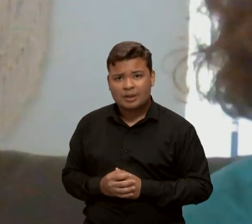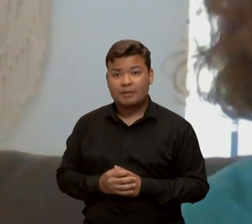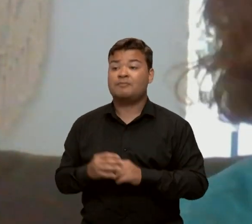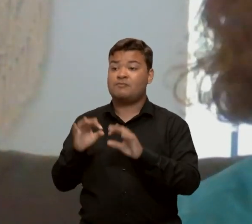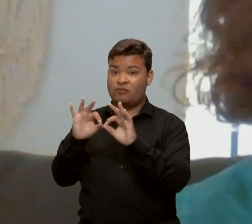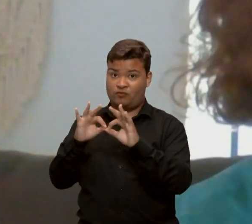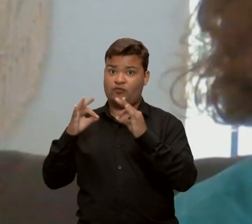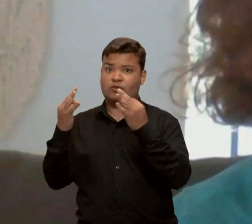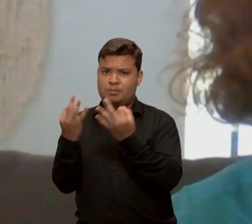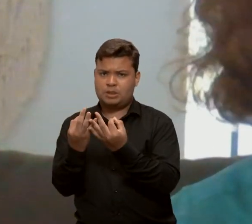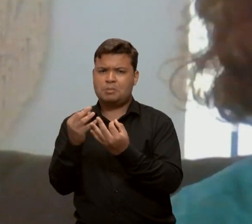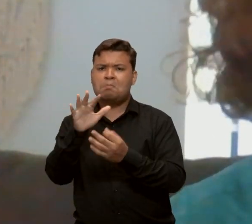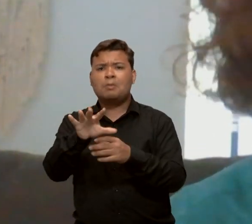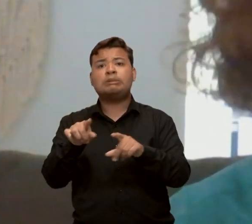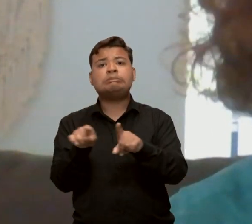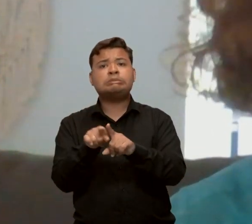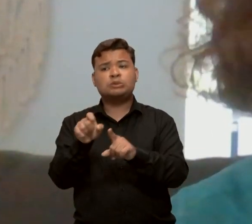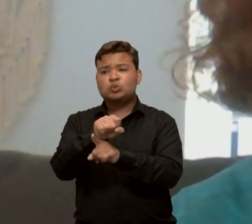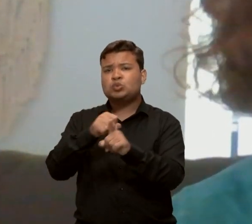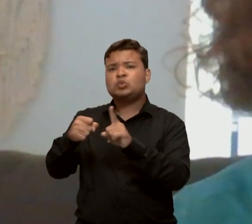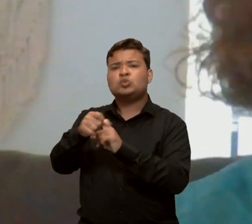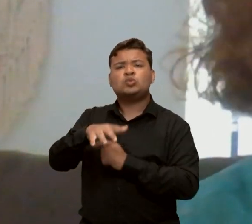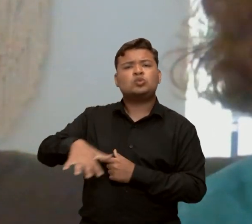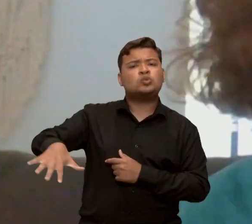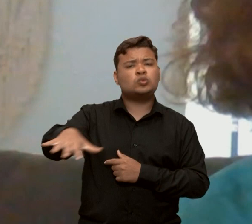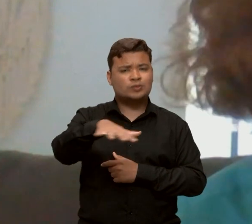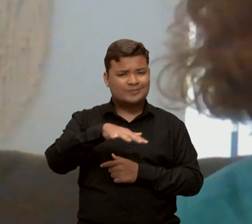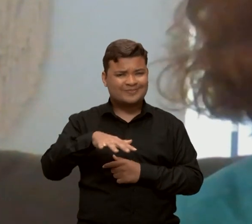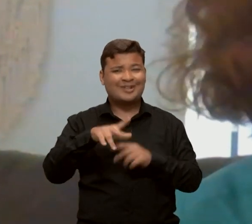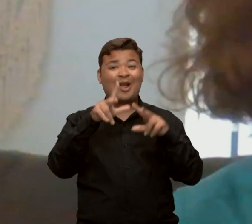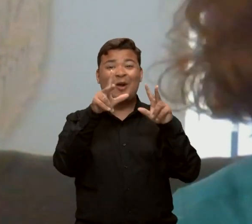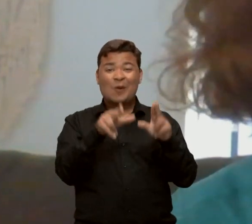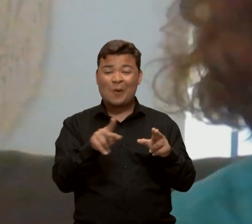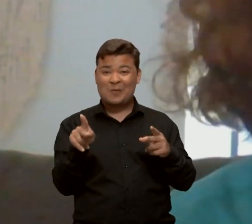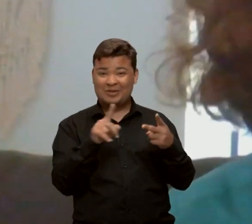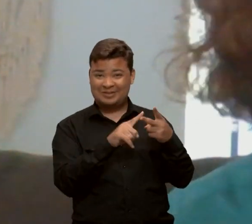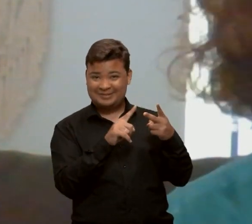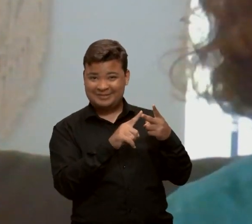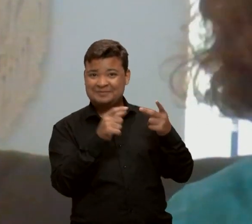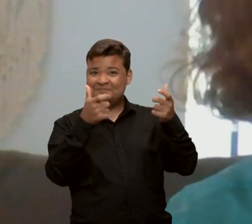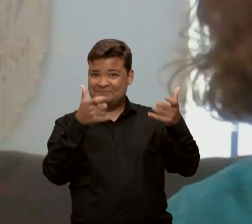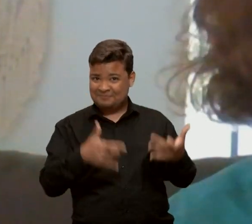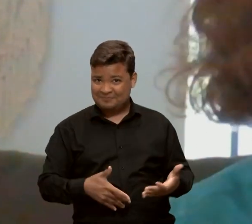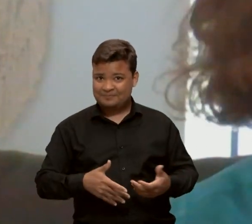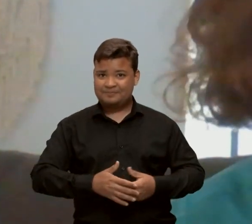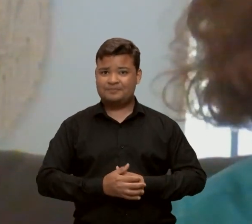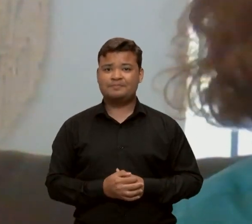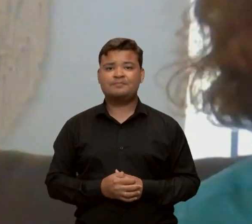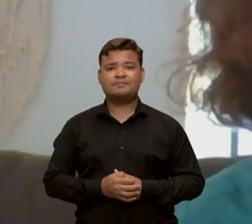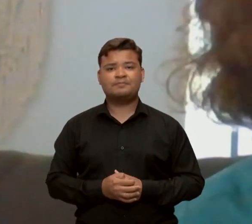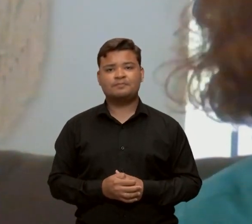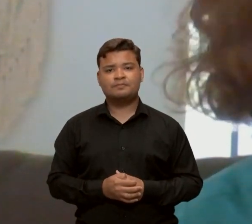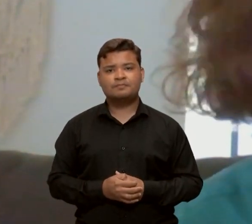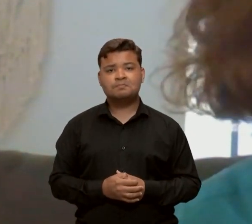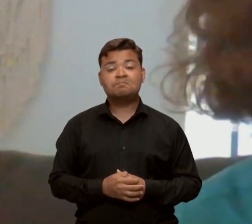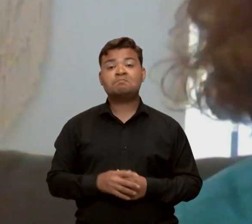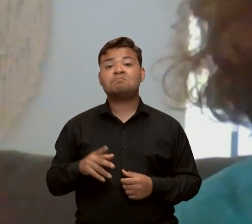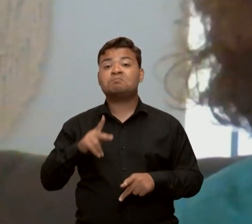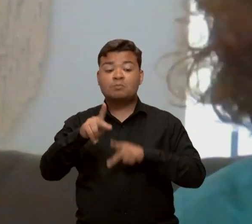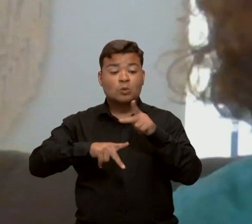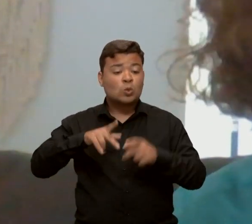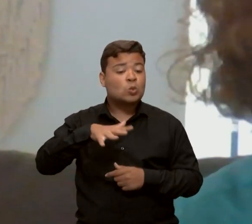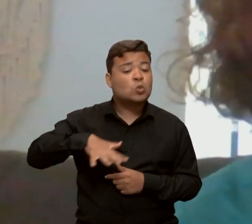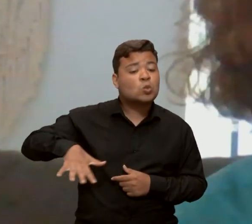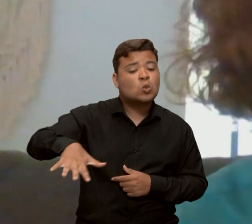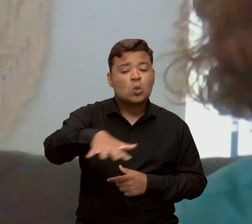fala de toda a sociedade, como a professora Miriam muito bem falou. Todas as pessoas são